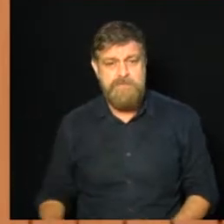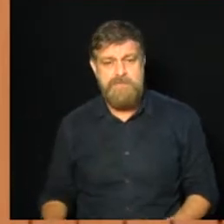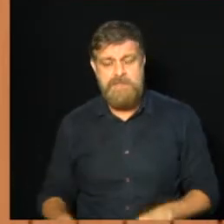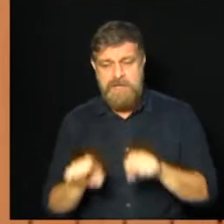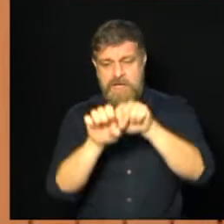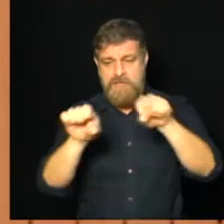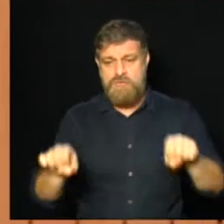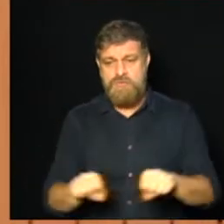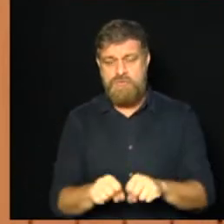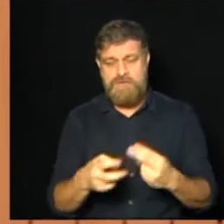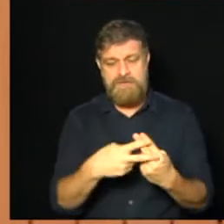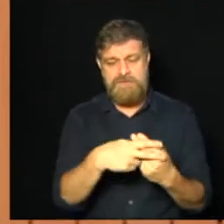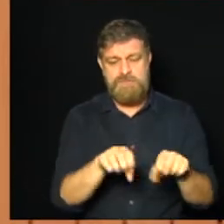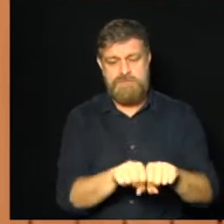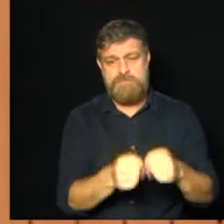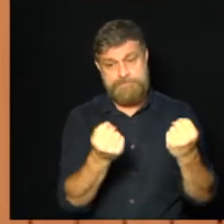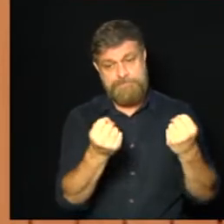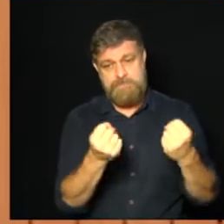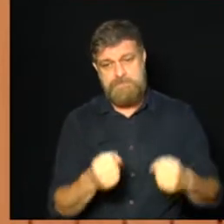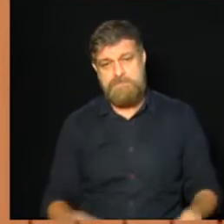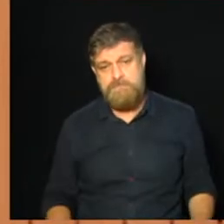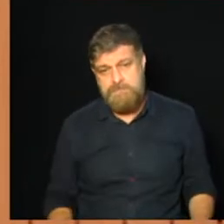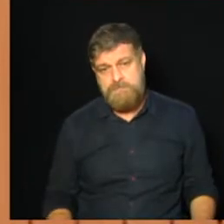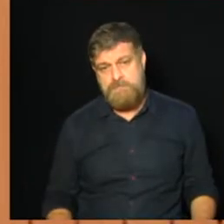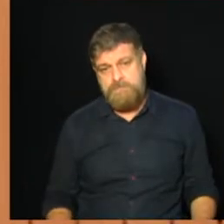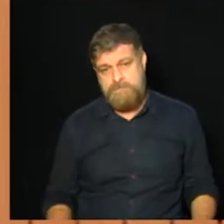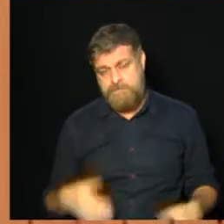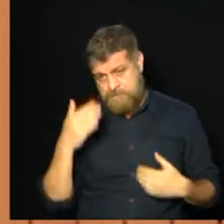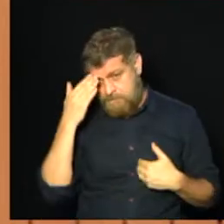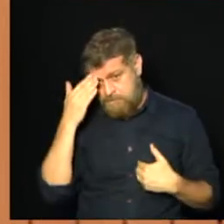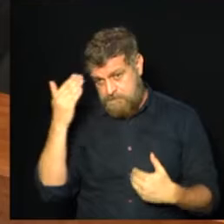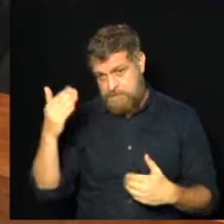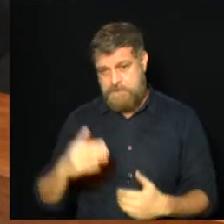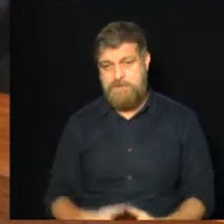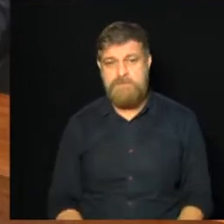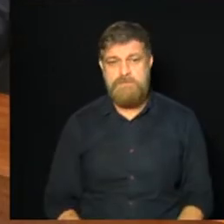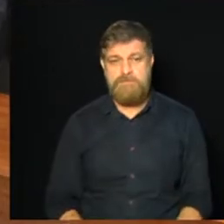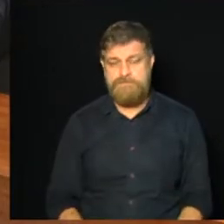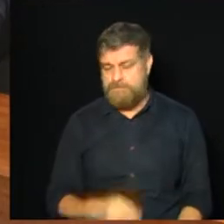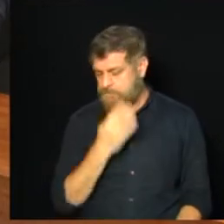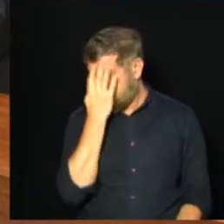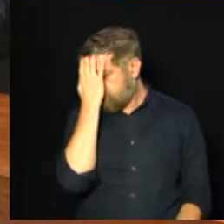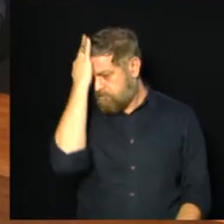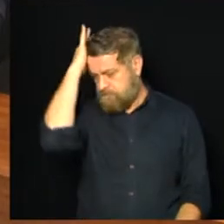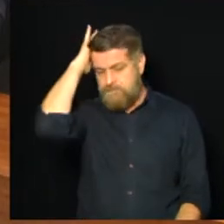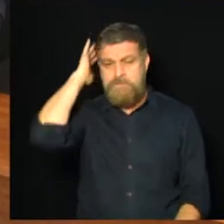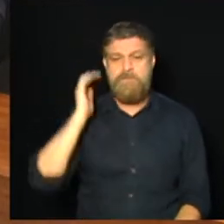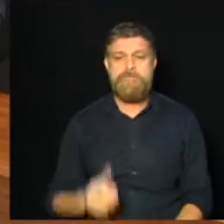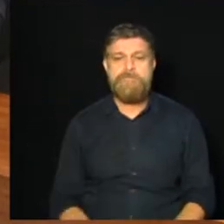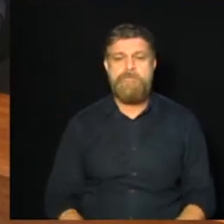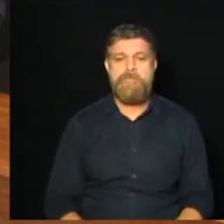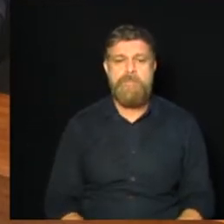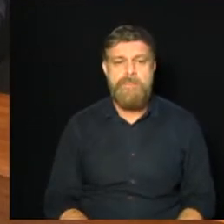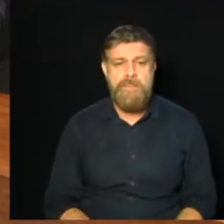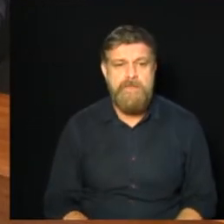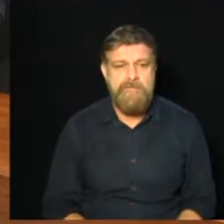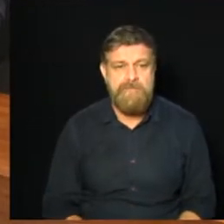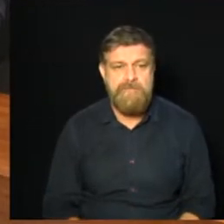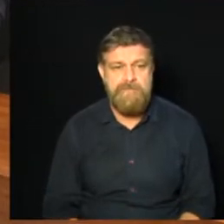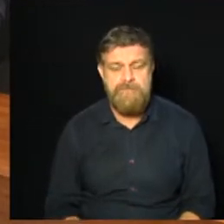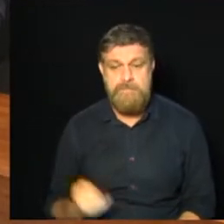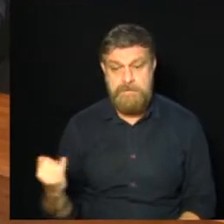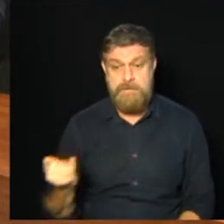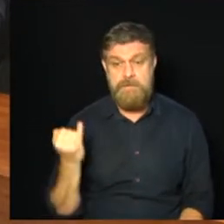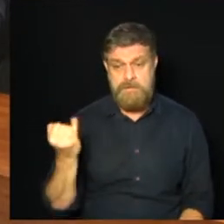desestruturação do Sistema Único de Saúde. Obrigada. Muito obrigado, vereadora Mariana Conte. É